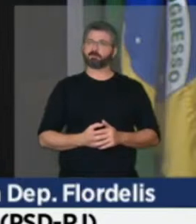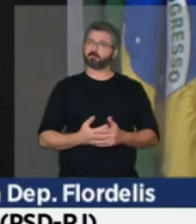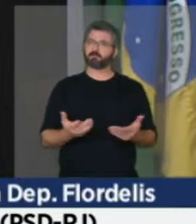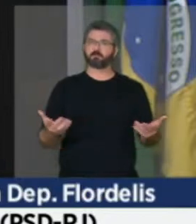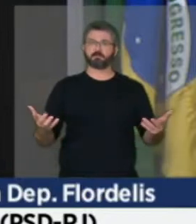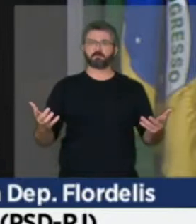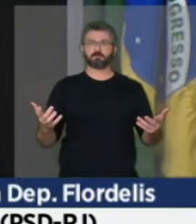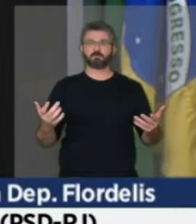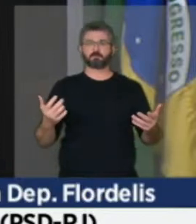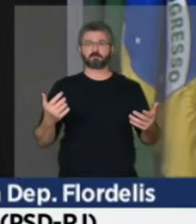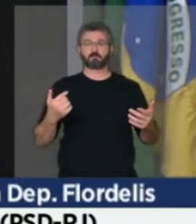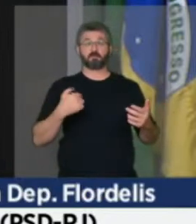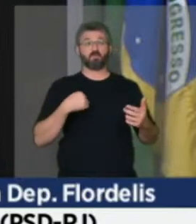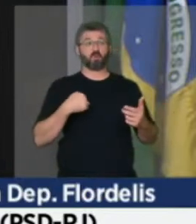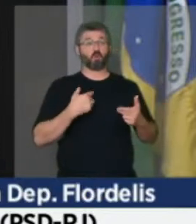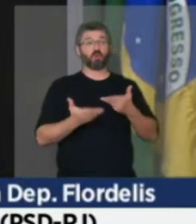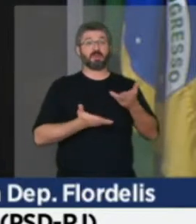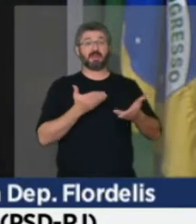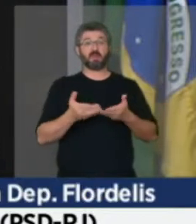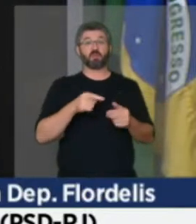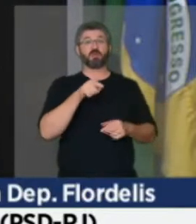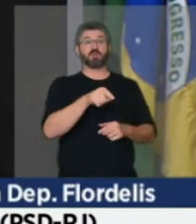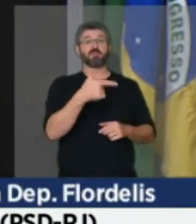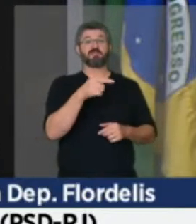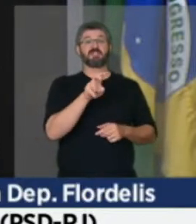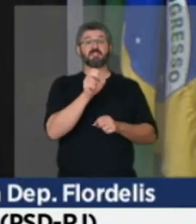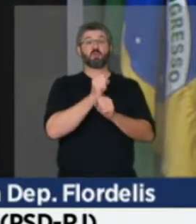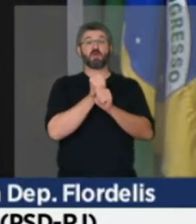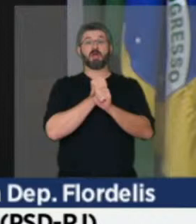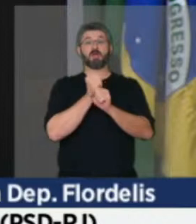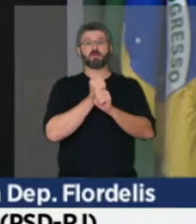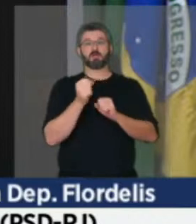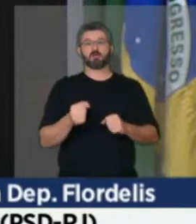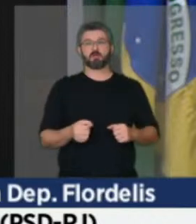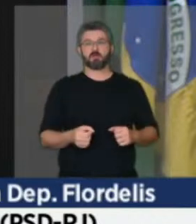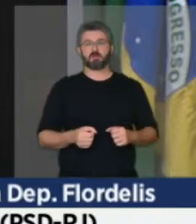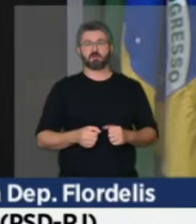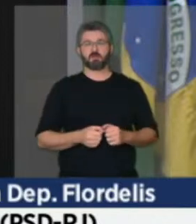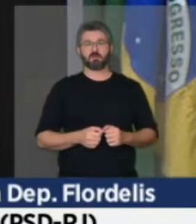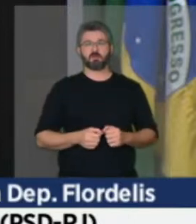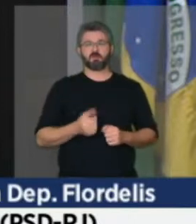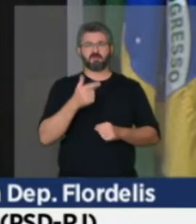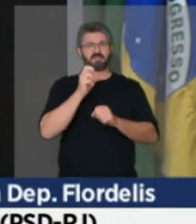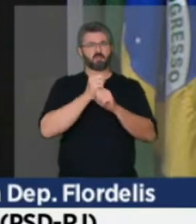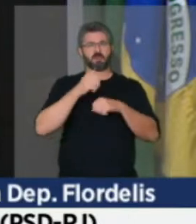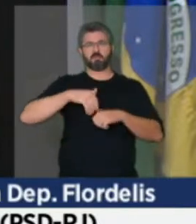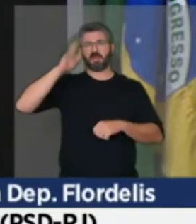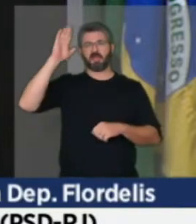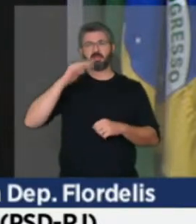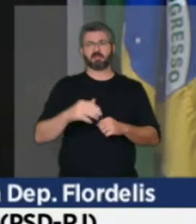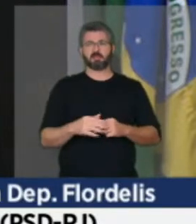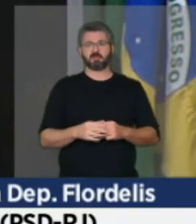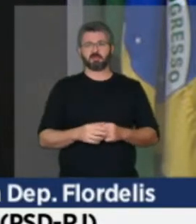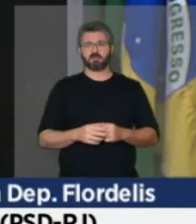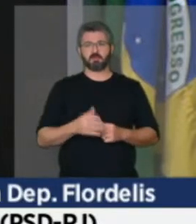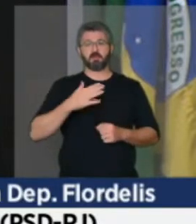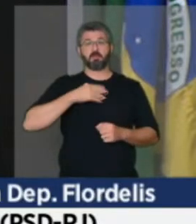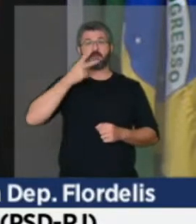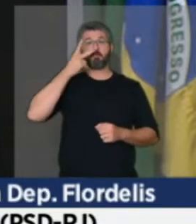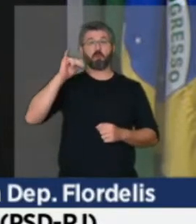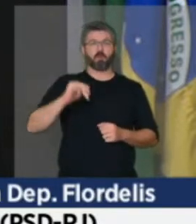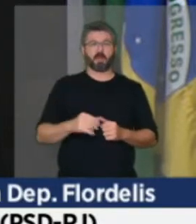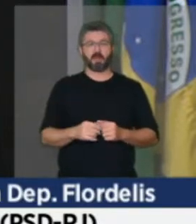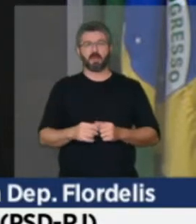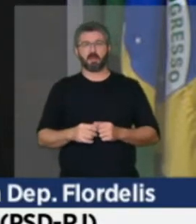Eu estou lidando com isso há 25 anos. Mais de 25 anos. Meu velho pai, Braulio Marques, com